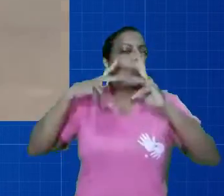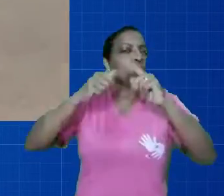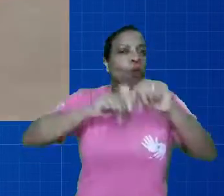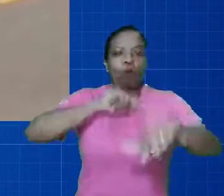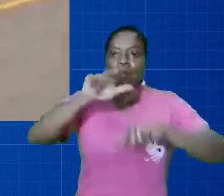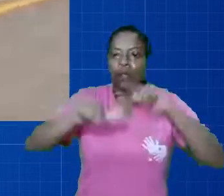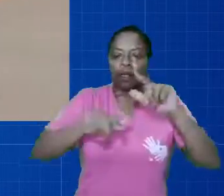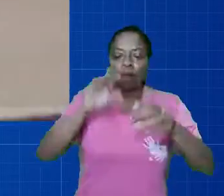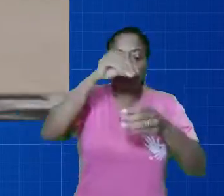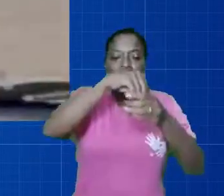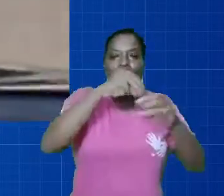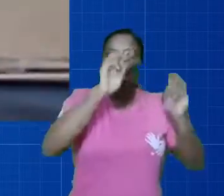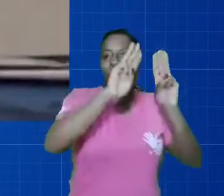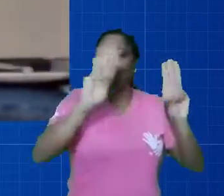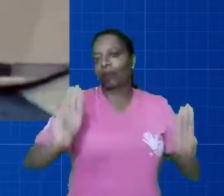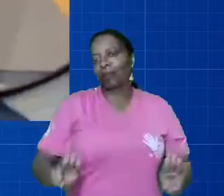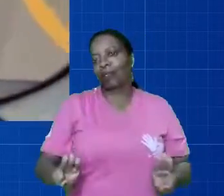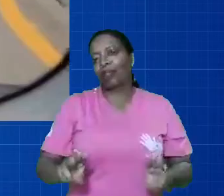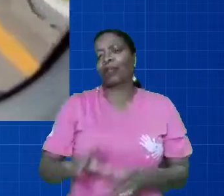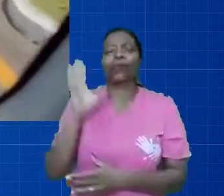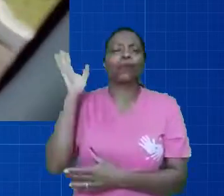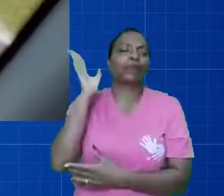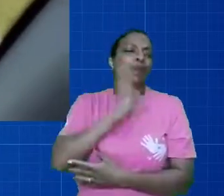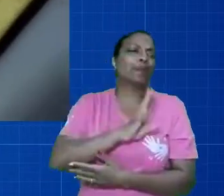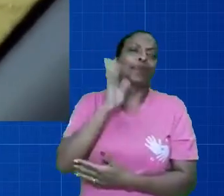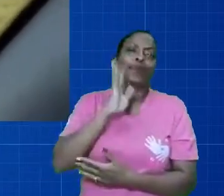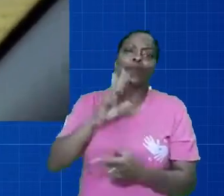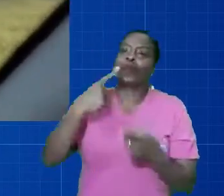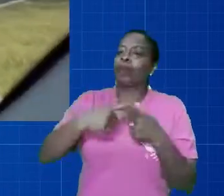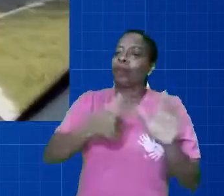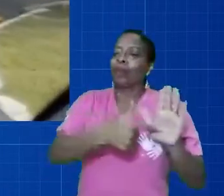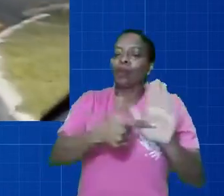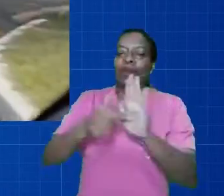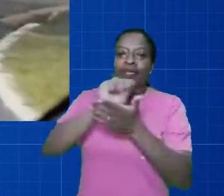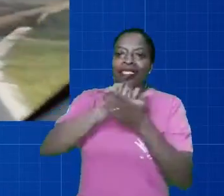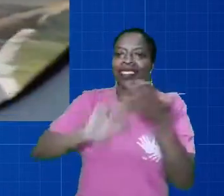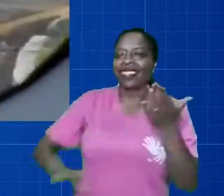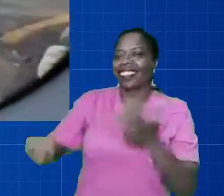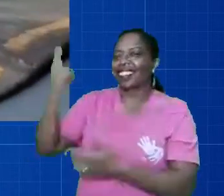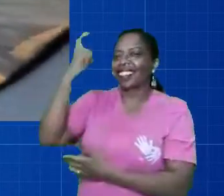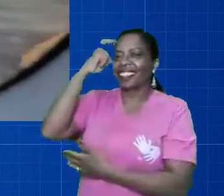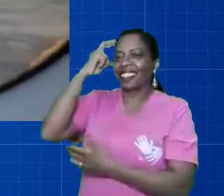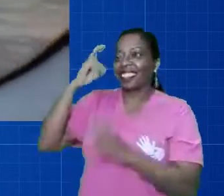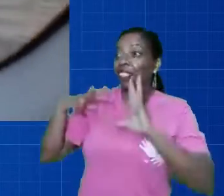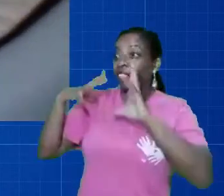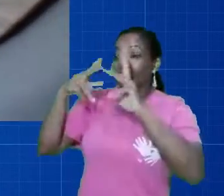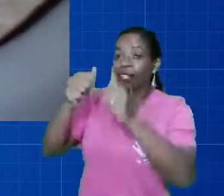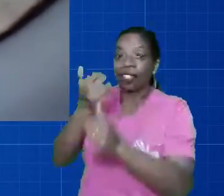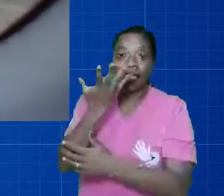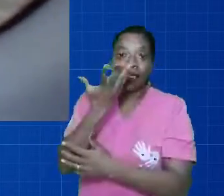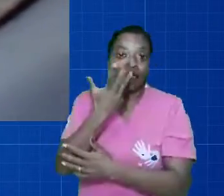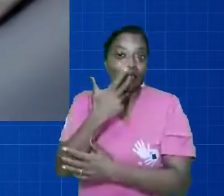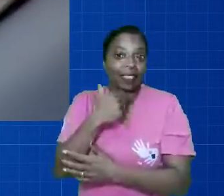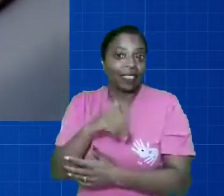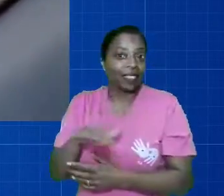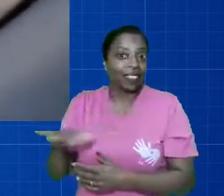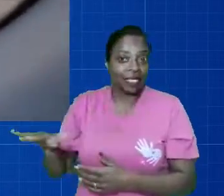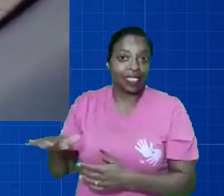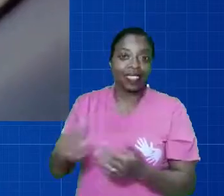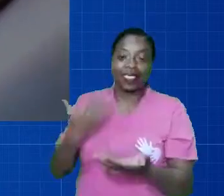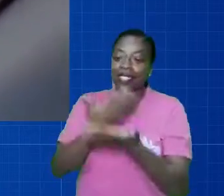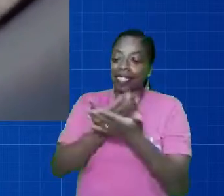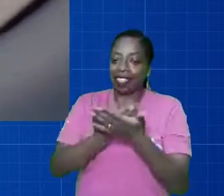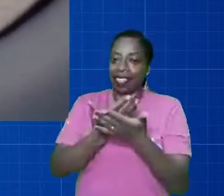E isso proporcionou, assim, uma atividade cultural também para as crianças que faziam os cursos muito grande. Era bem interessante,